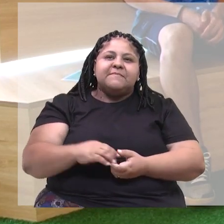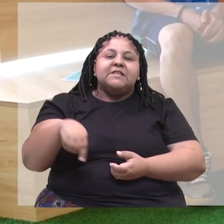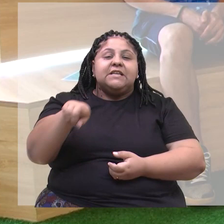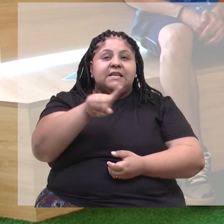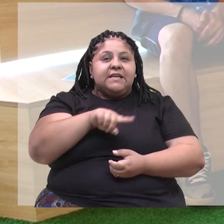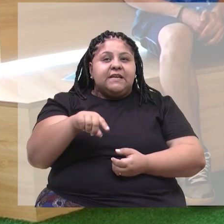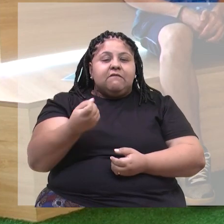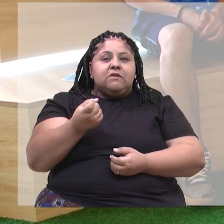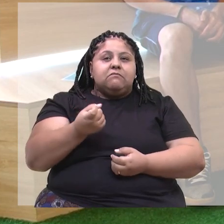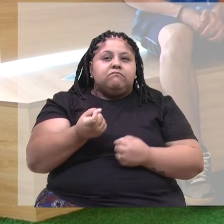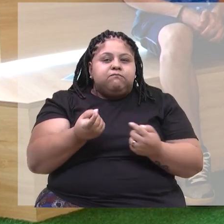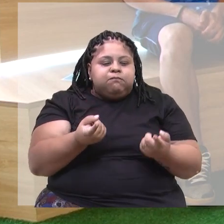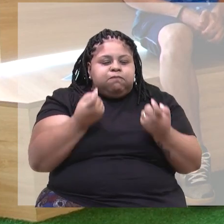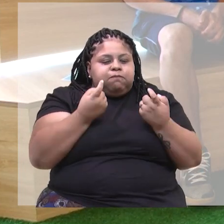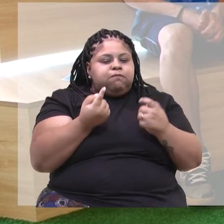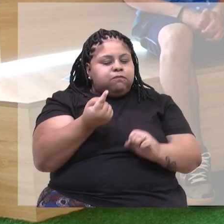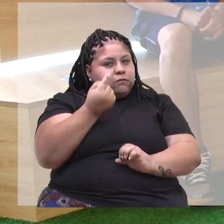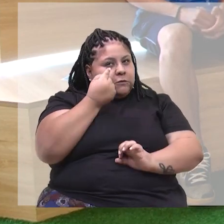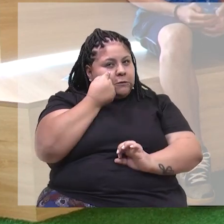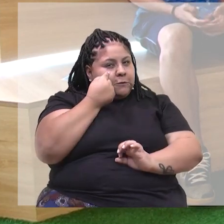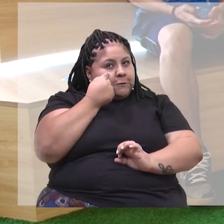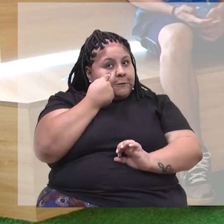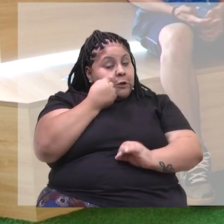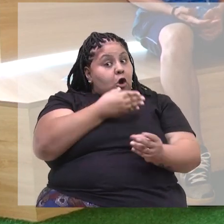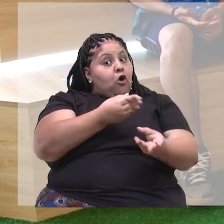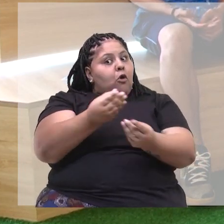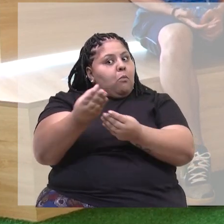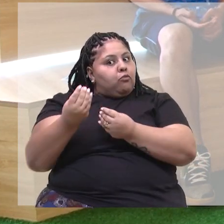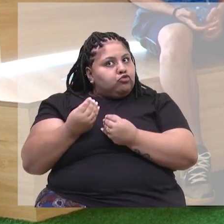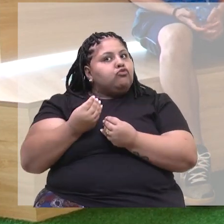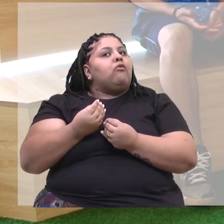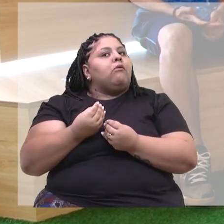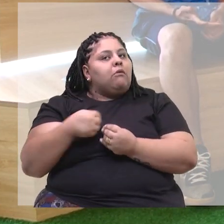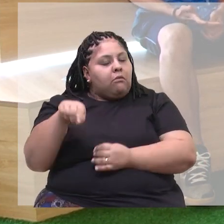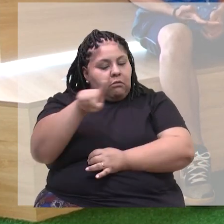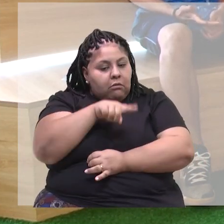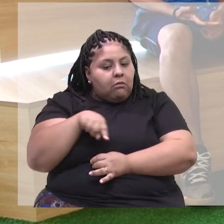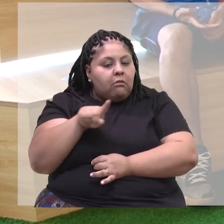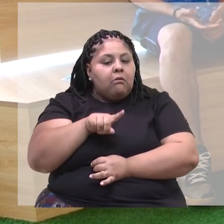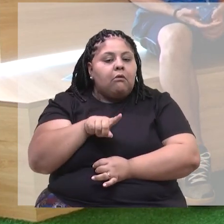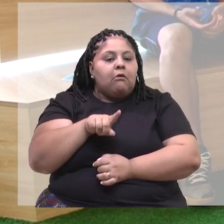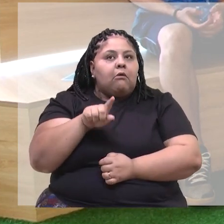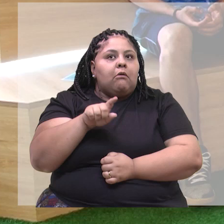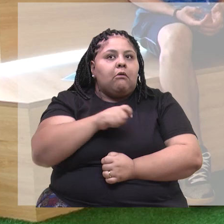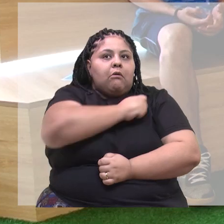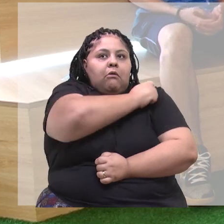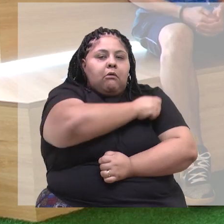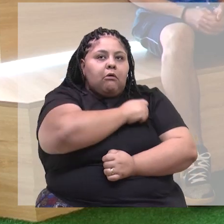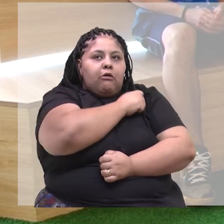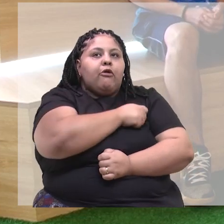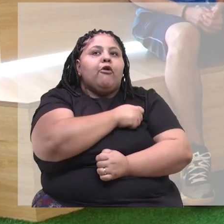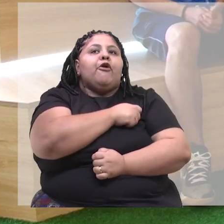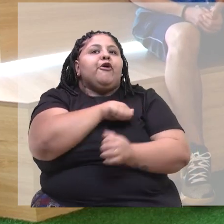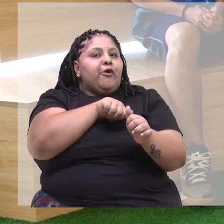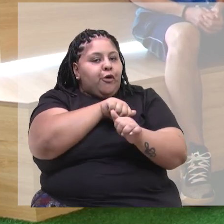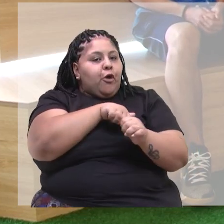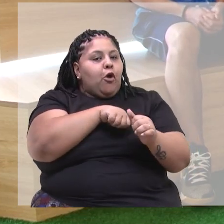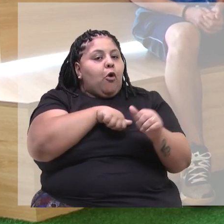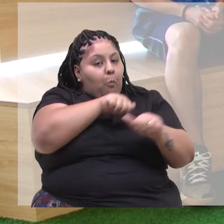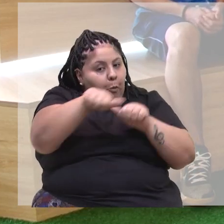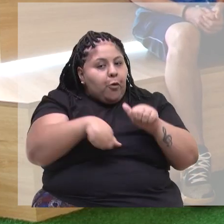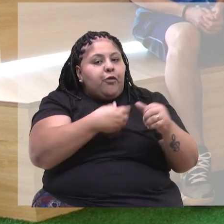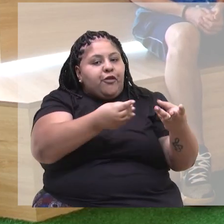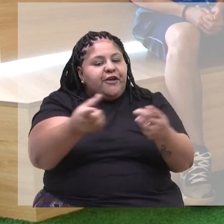gente pode perceber que a nossa visão sobre esse assunto mudou muito. O jeito que a gente lida com os colegas mudou bastante. Que